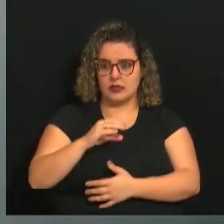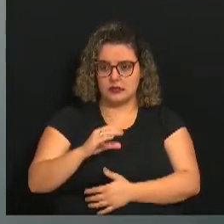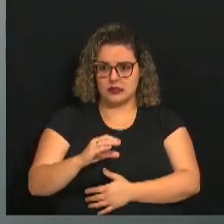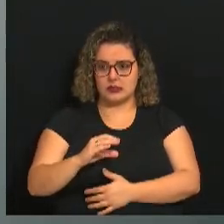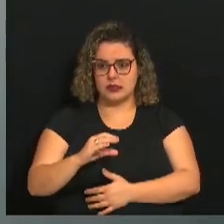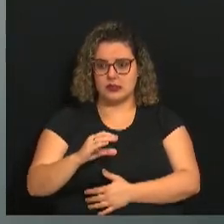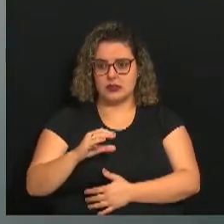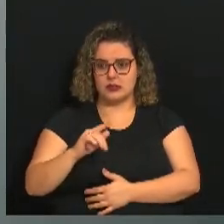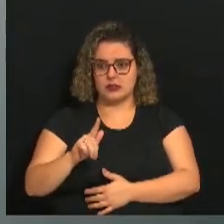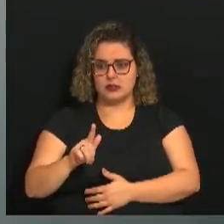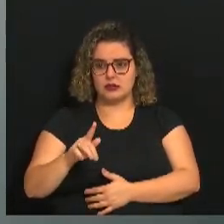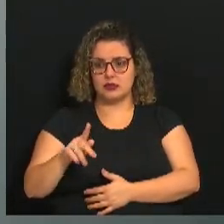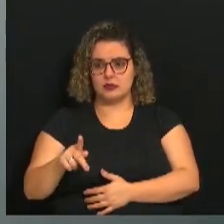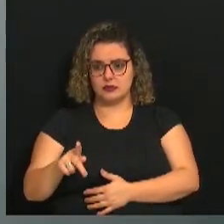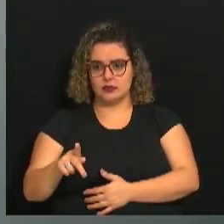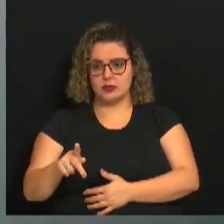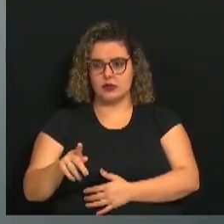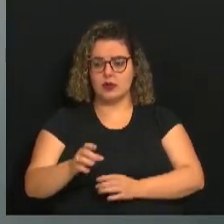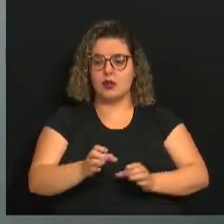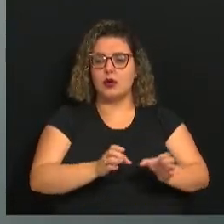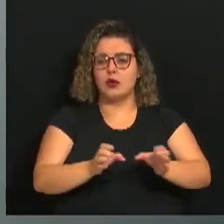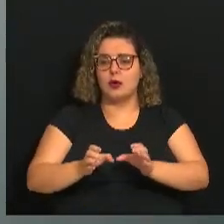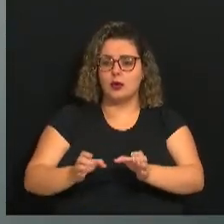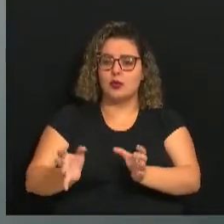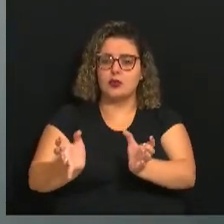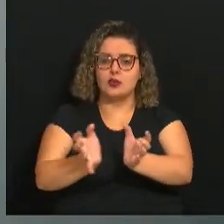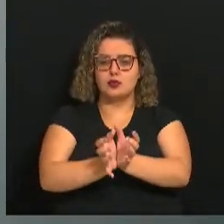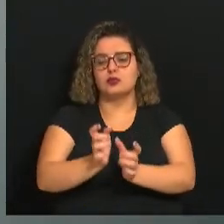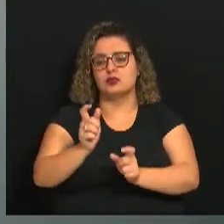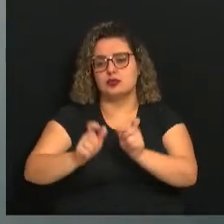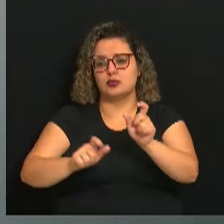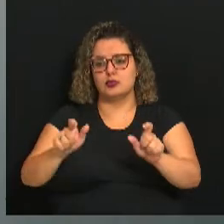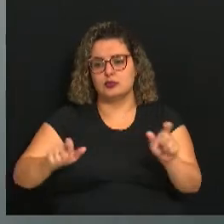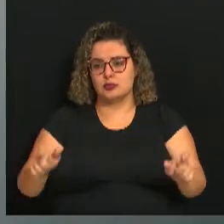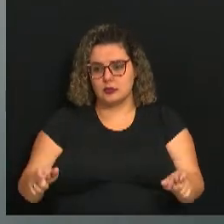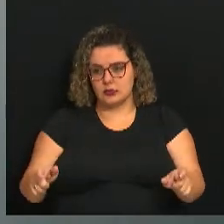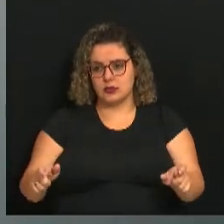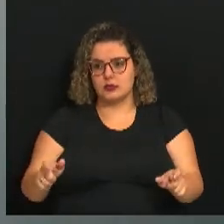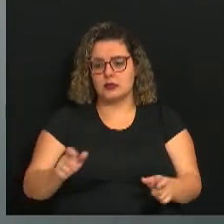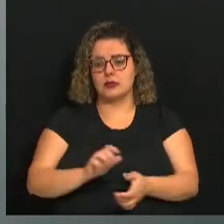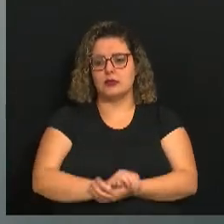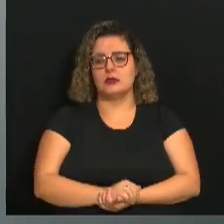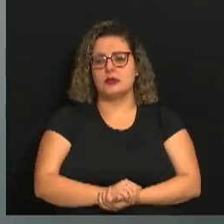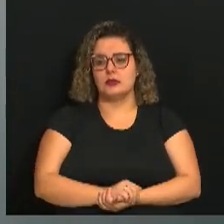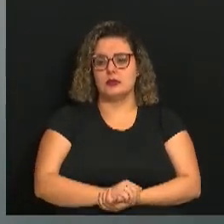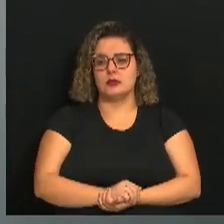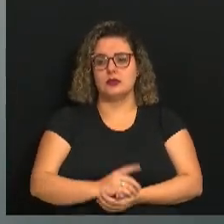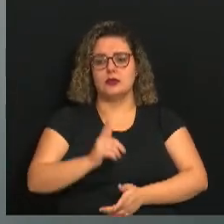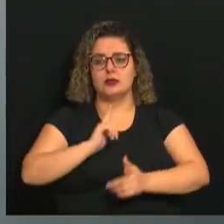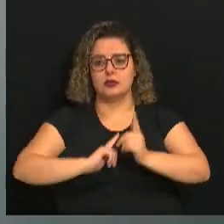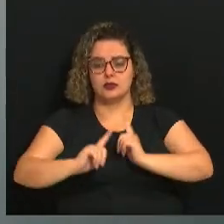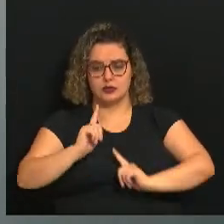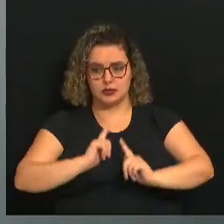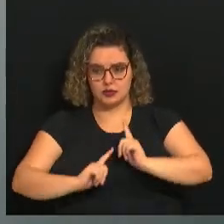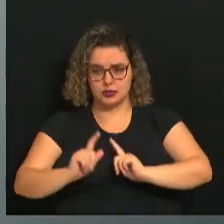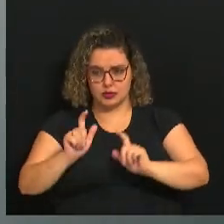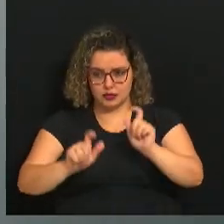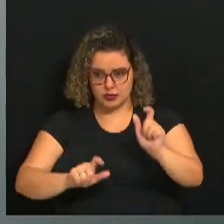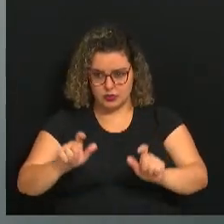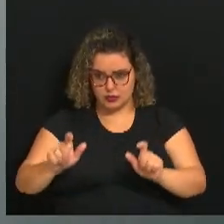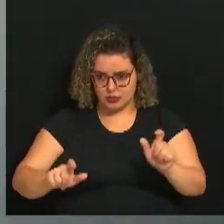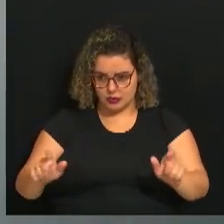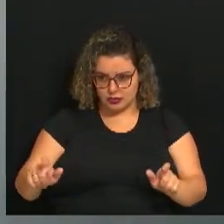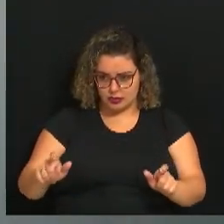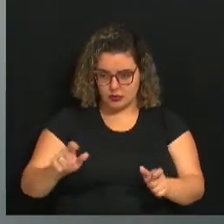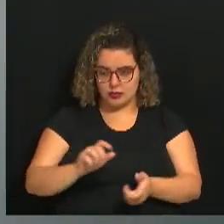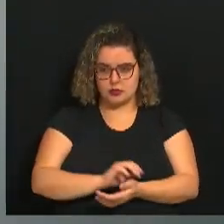gestão de pessoas, a coordenadoria de gestão de pessoas. E nós temos onde se faz a gestão de pessoas dos funcionários